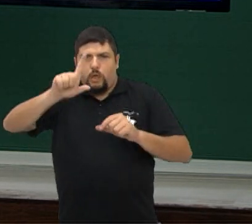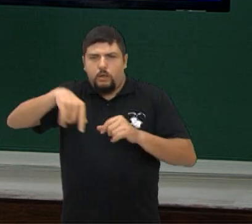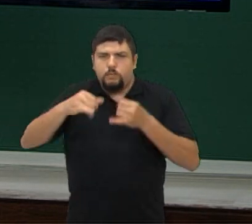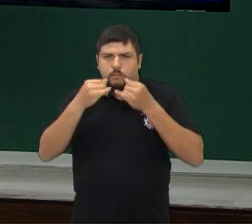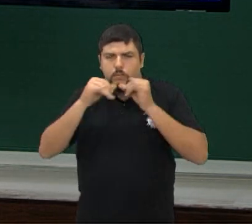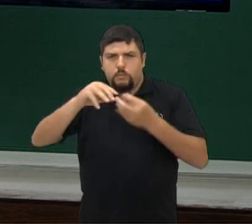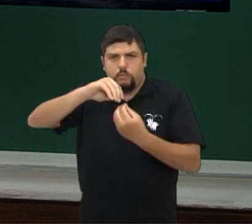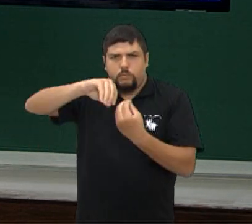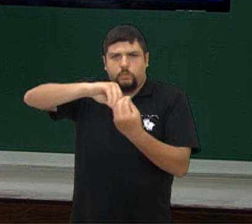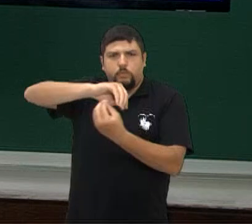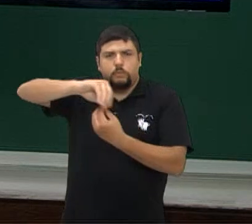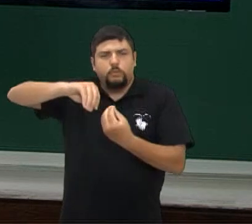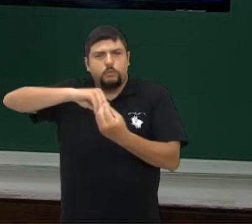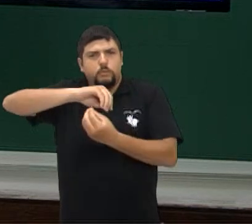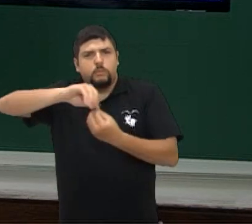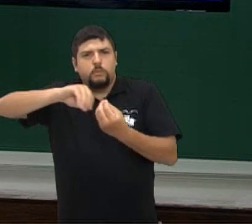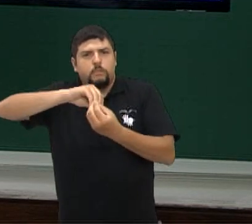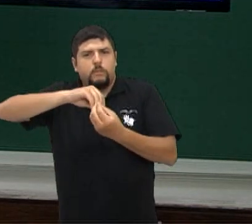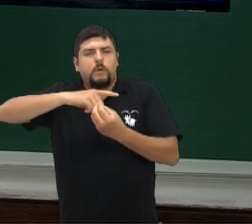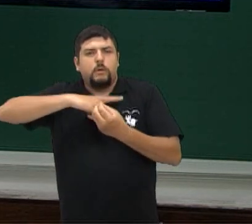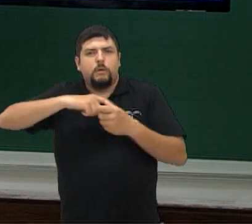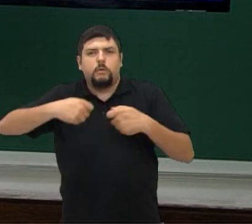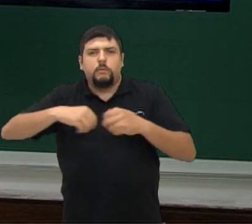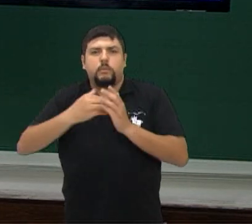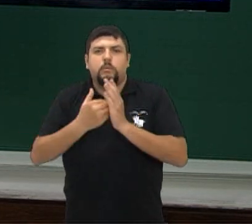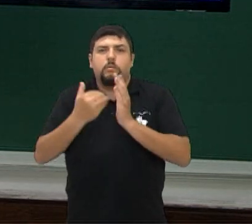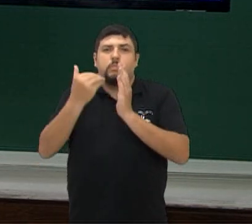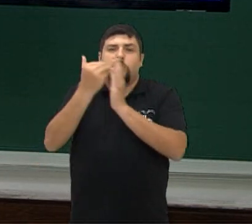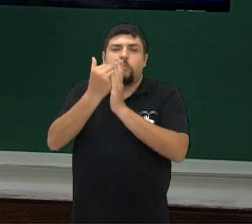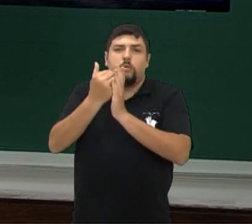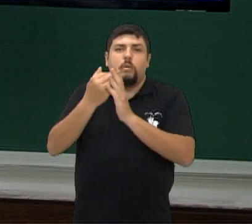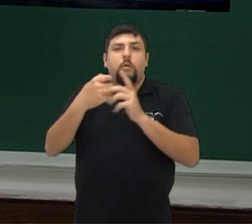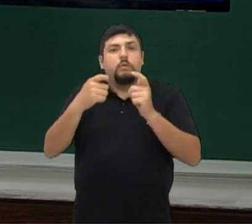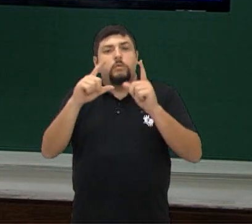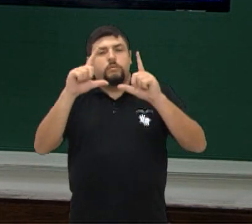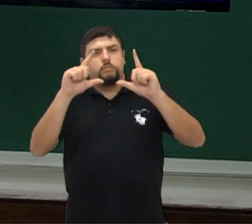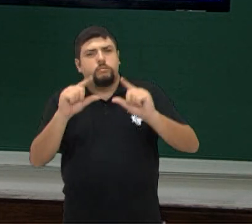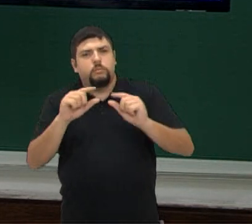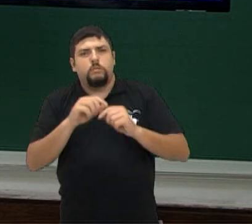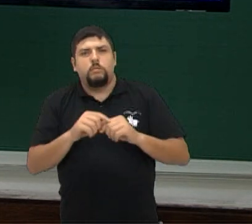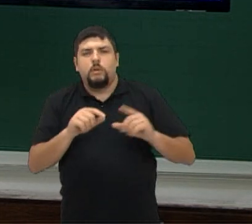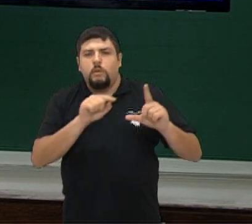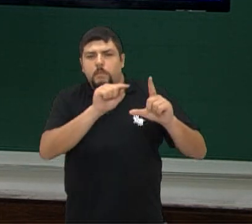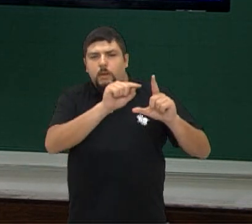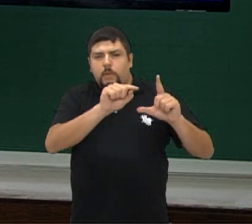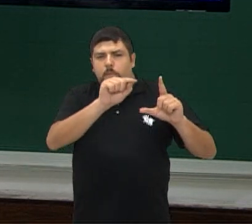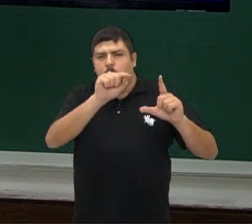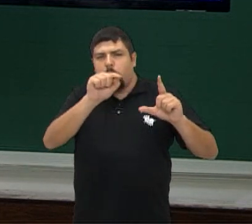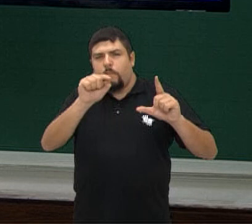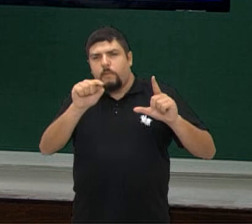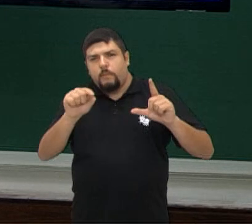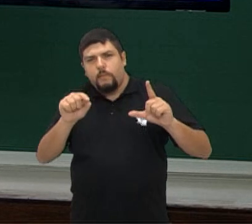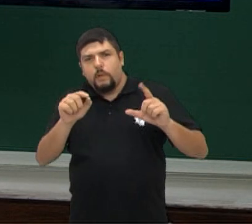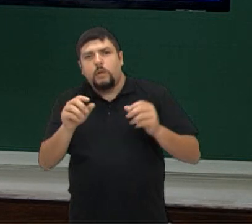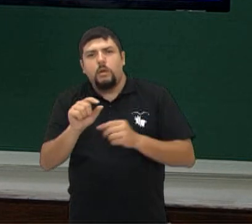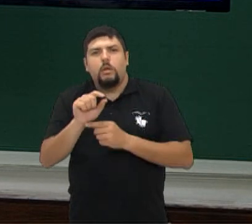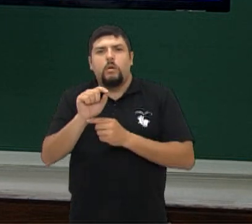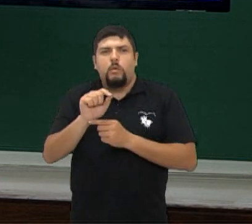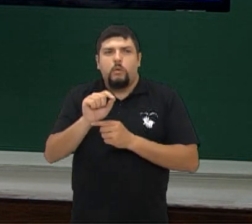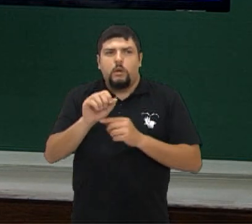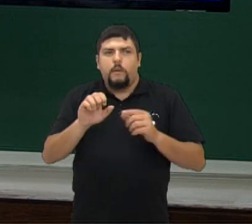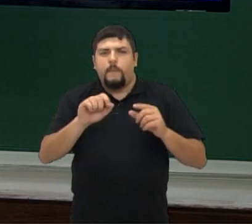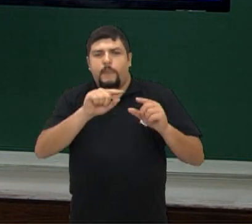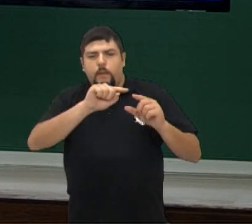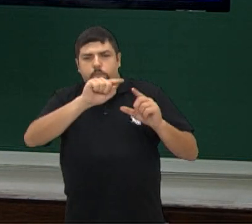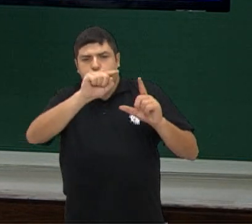reação tem que superar para acontecer, seja menor. Então, aqui pontilhado com o catalisador, sem